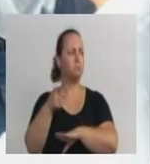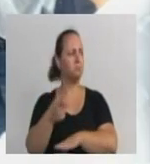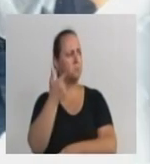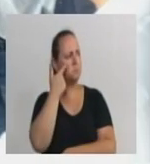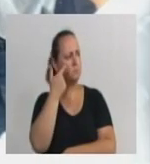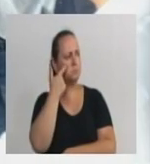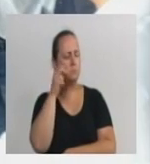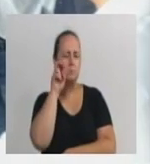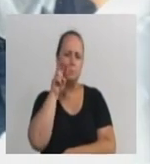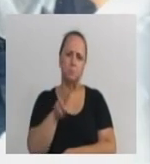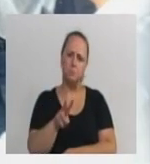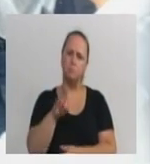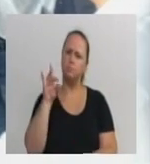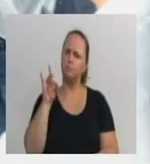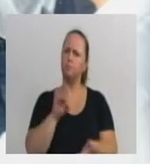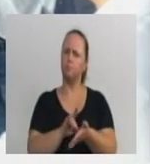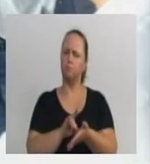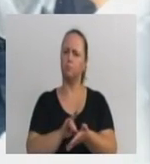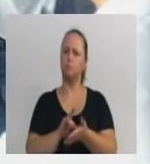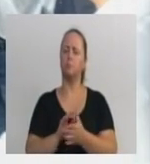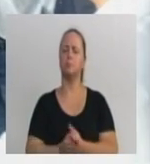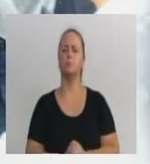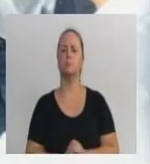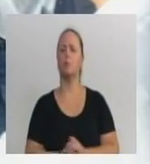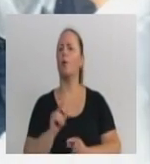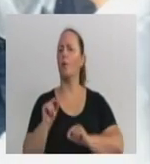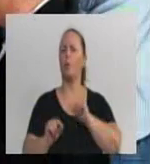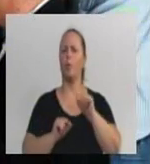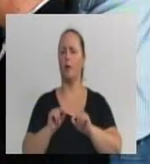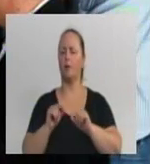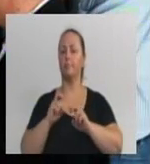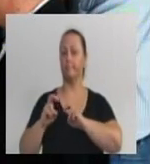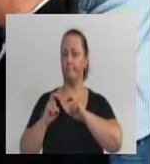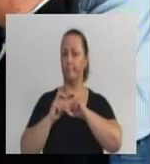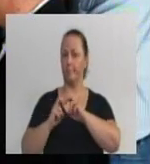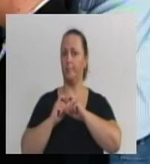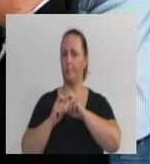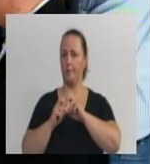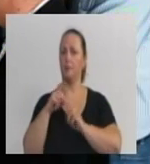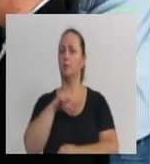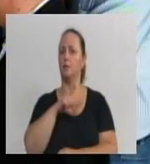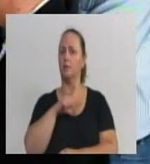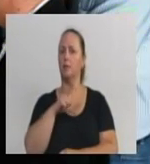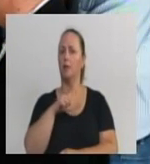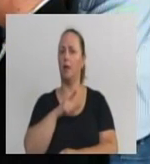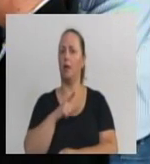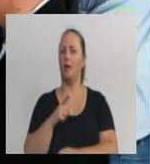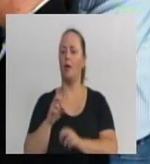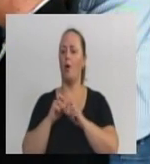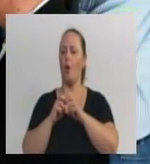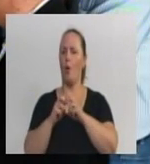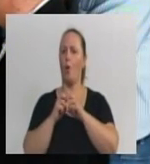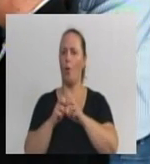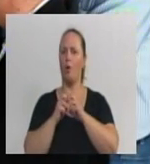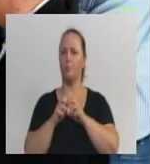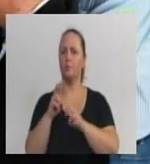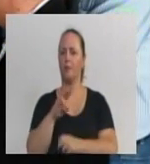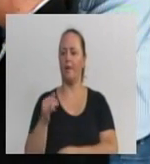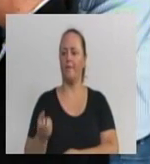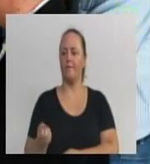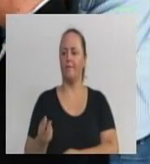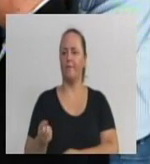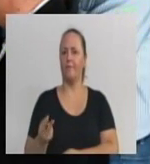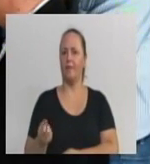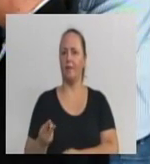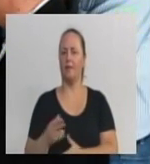que realmente a empresa de Piracicabana, ela tem muitos ônibus para a venda, que a empresa